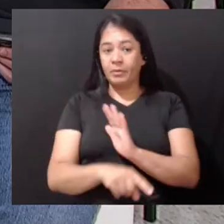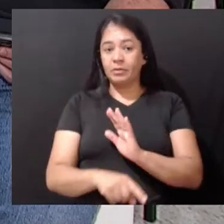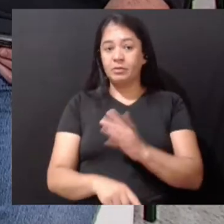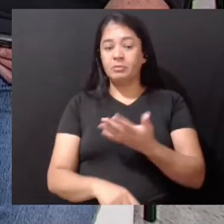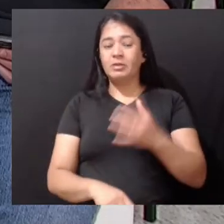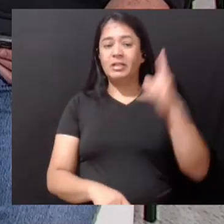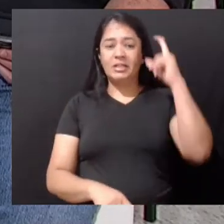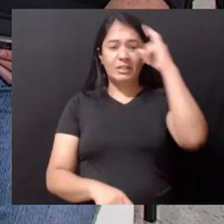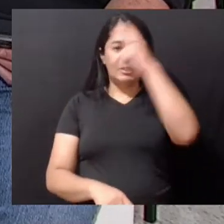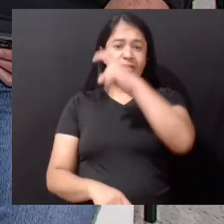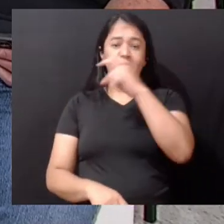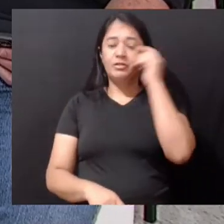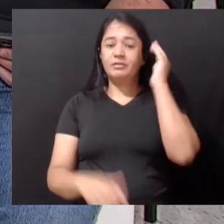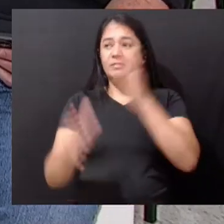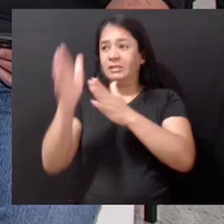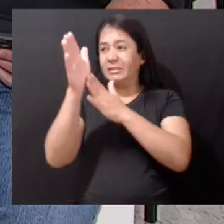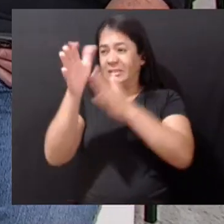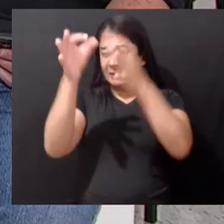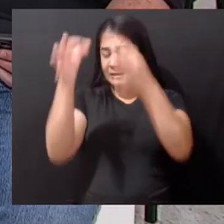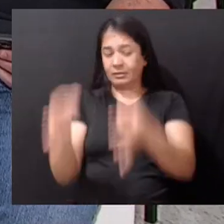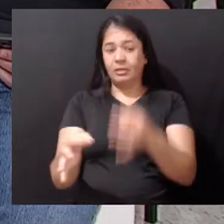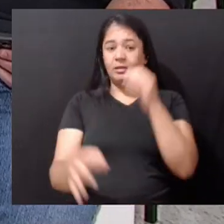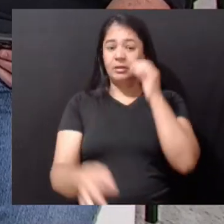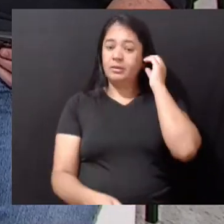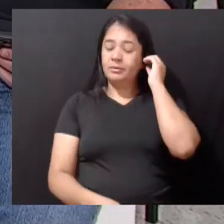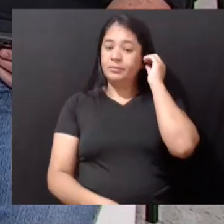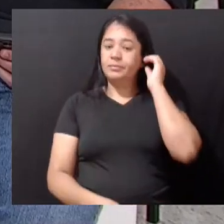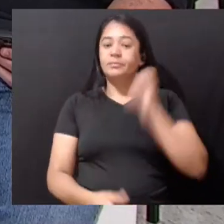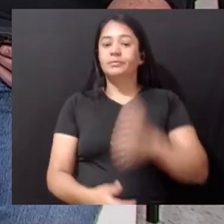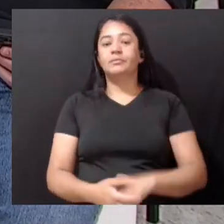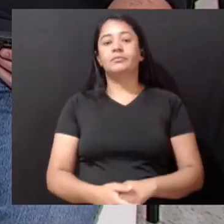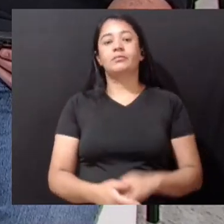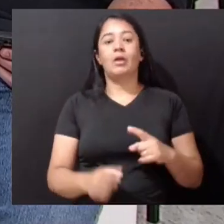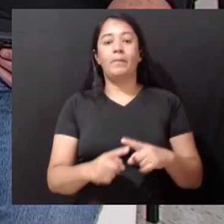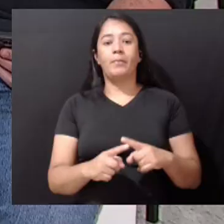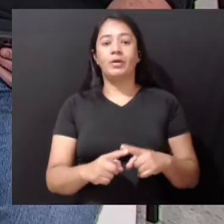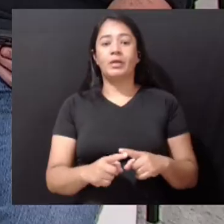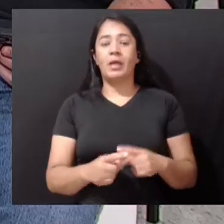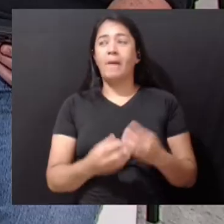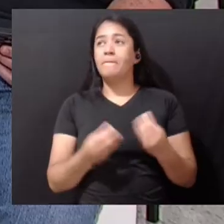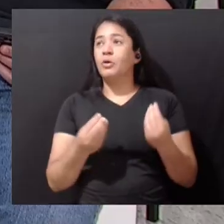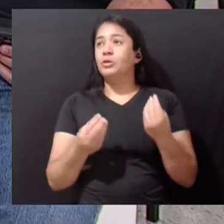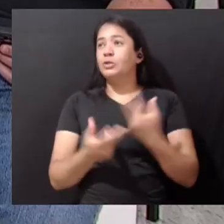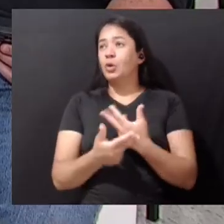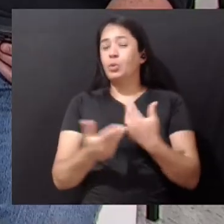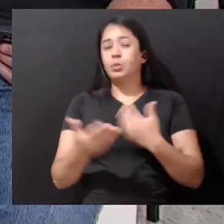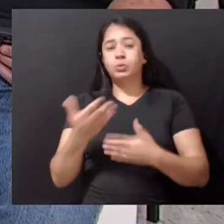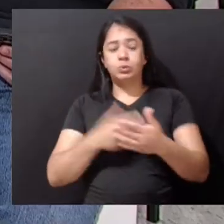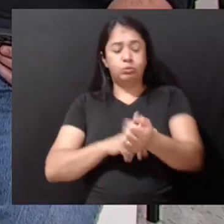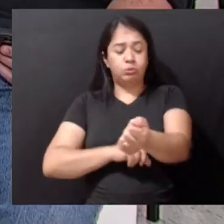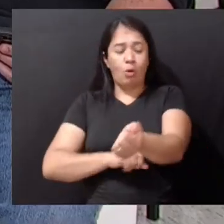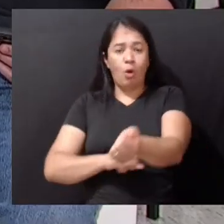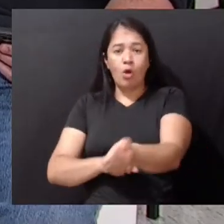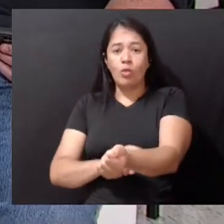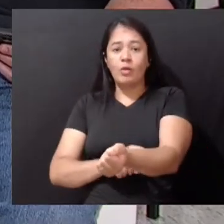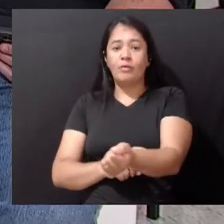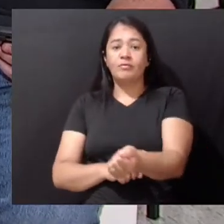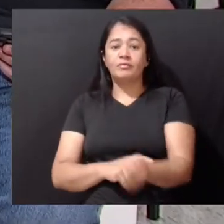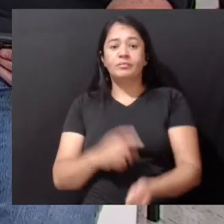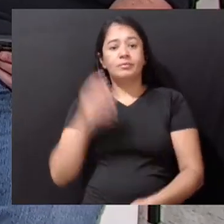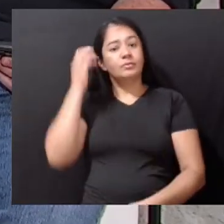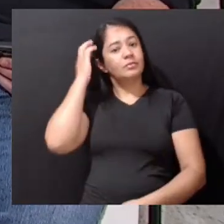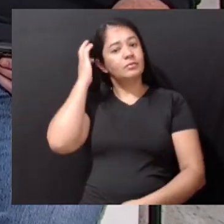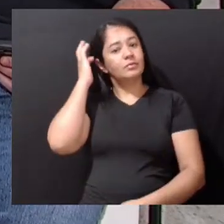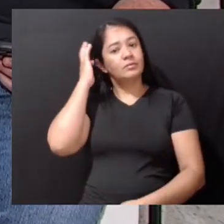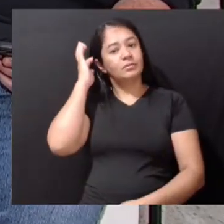seguida à risca na hora que você está fazendo a prova, né? Porque é muita coisa envolvida, assim, o nervoso, você acaba não ficando... É difícil você cronometrar